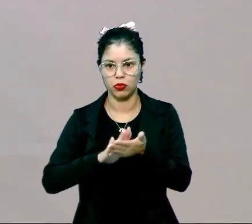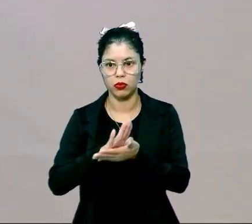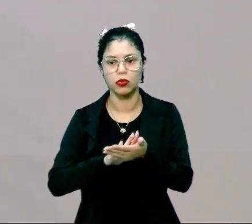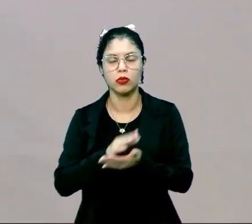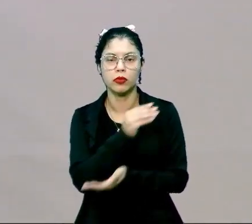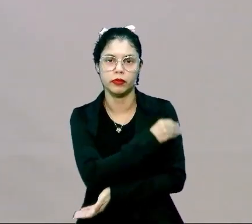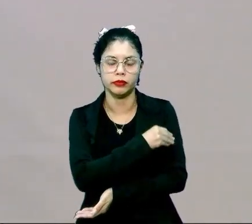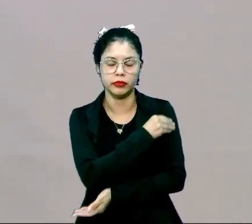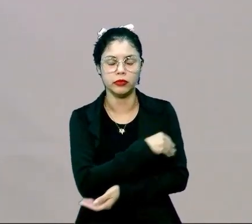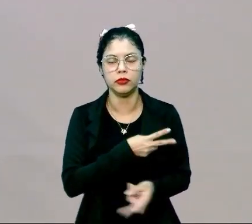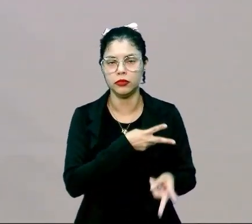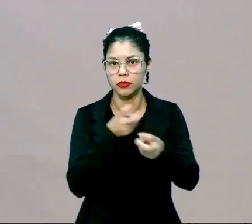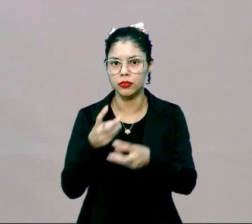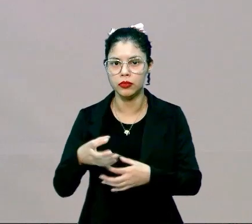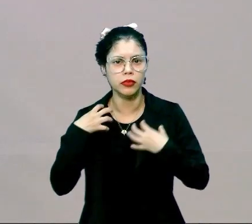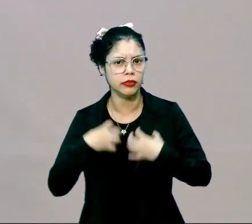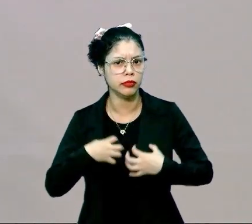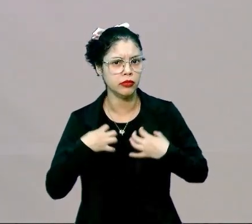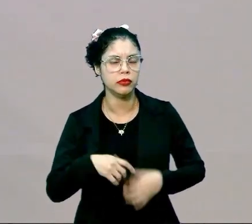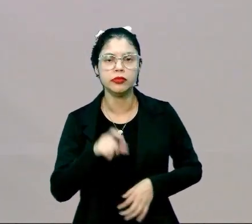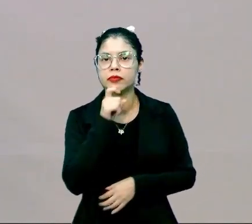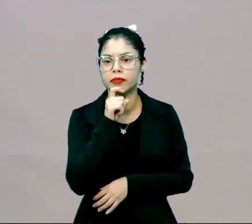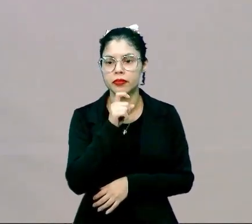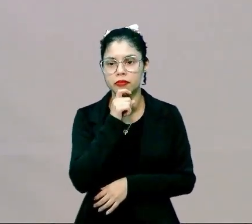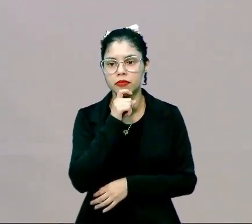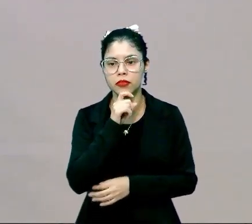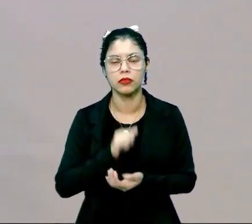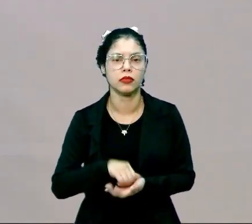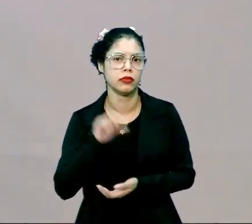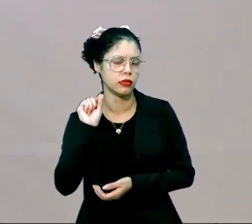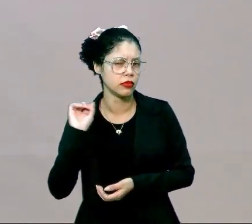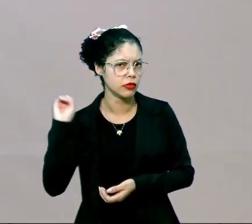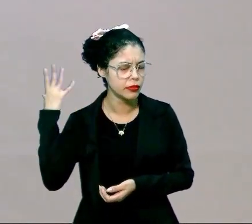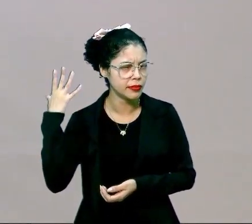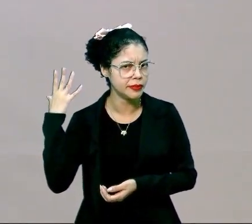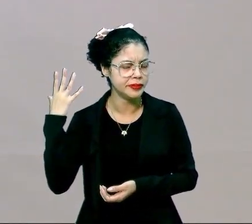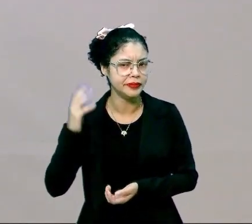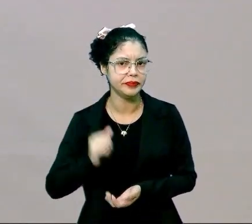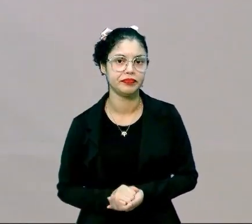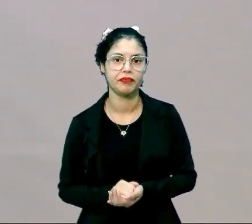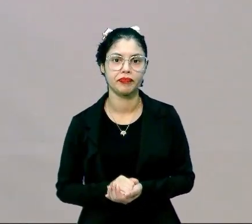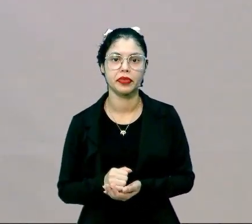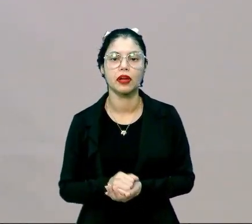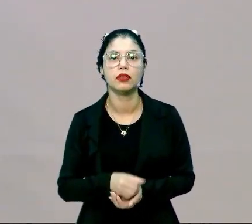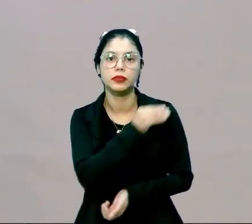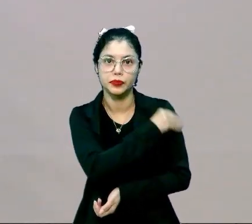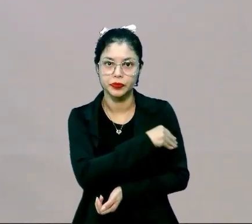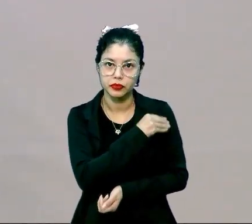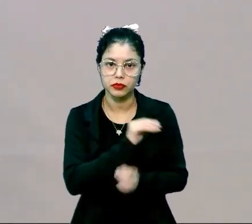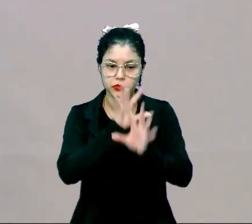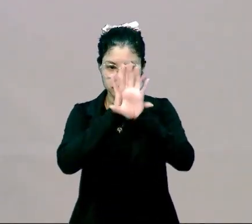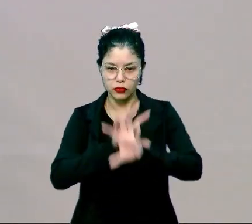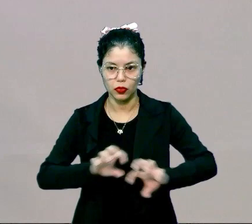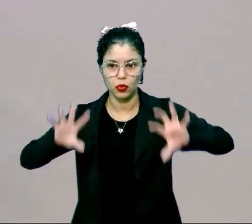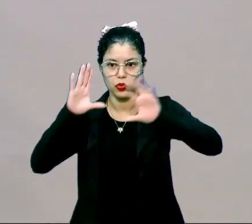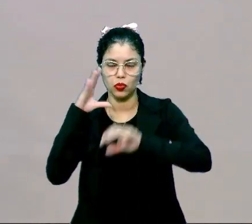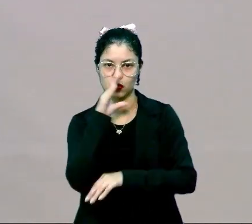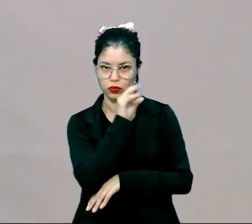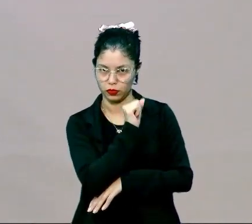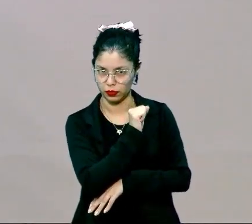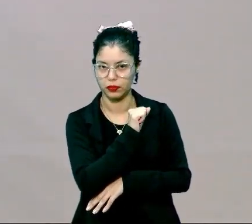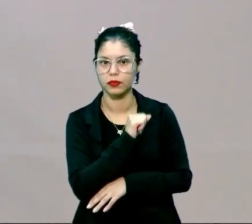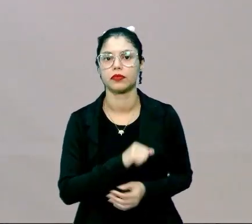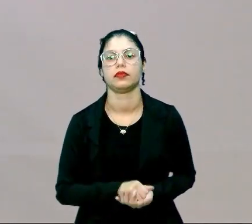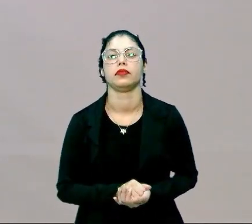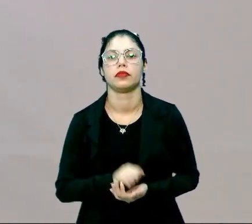braço, você vai perceber uma sensação de resfriamento. O que está acontecendo ali? Aquele álcool ele evapora com facilidade,